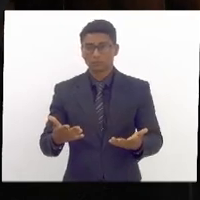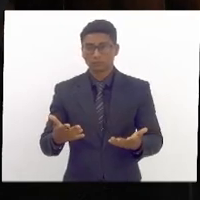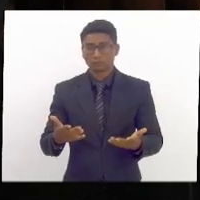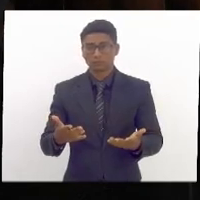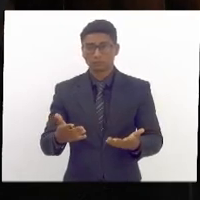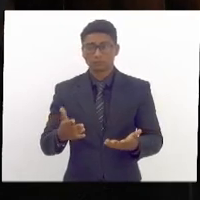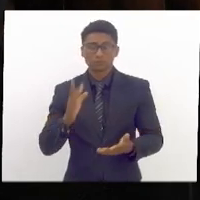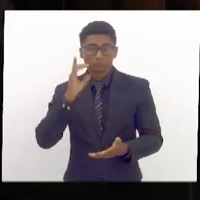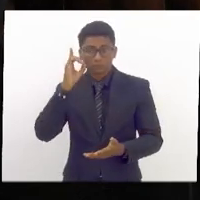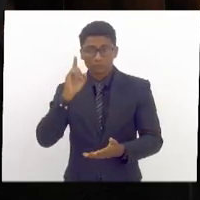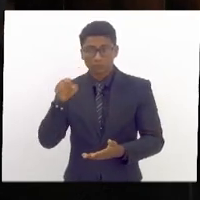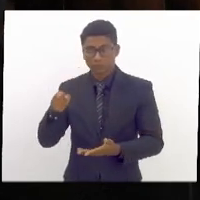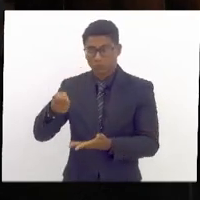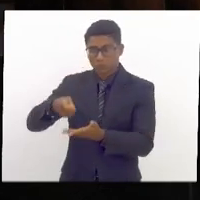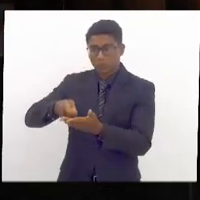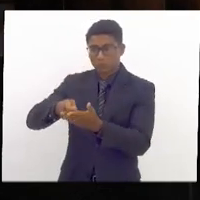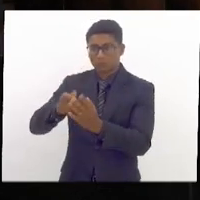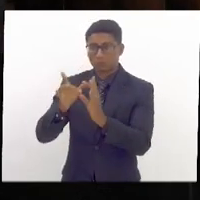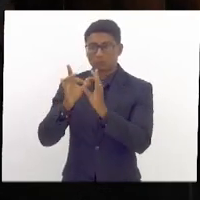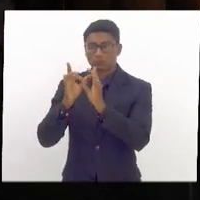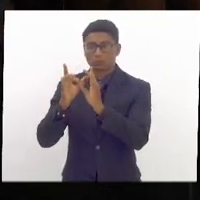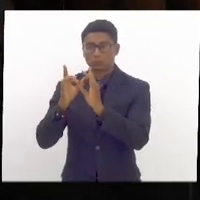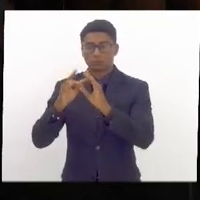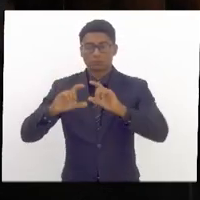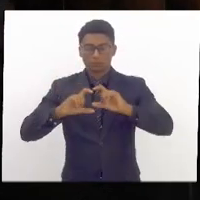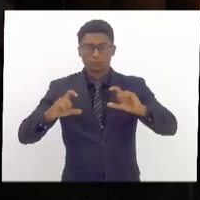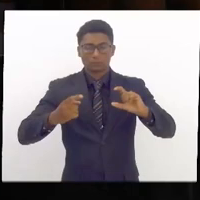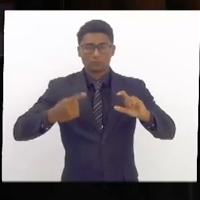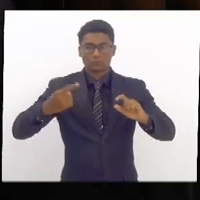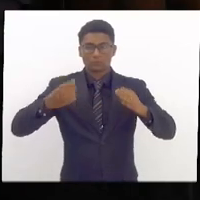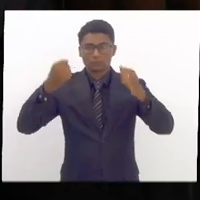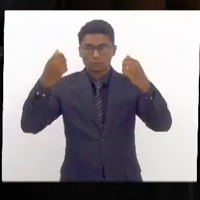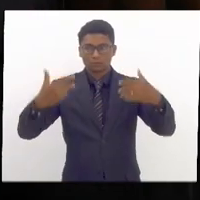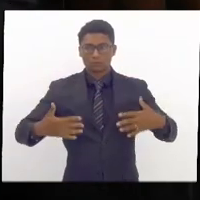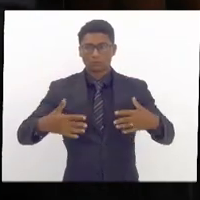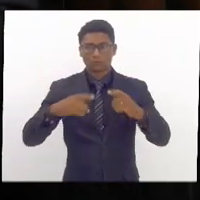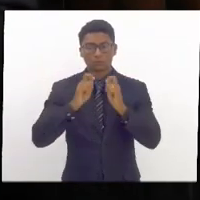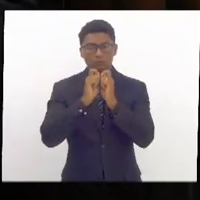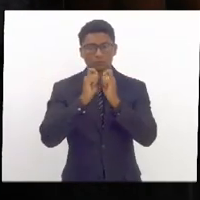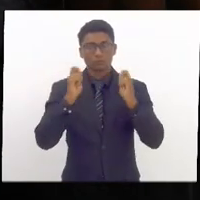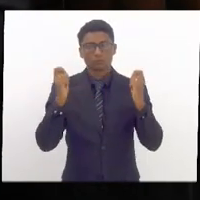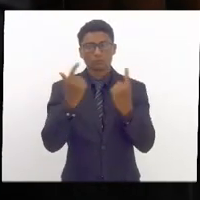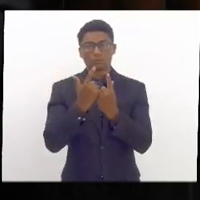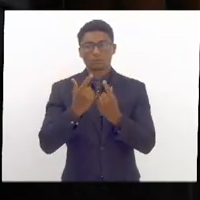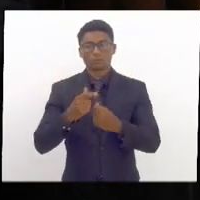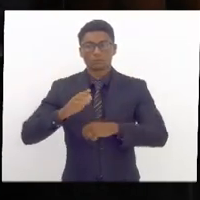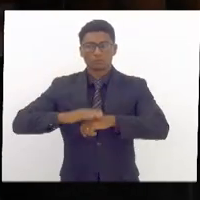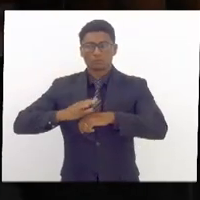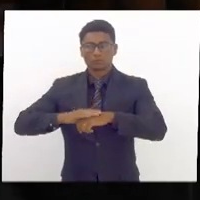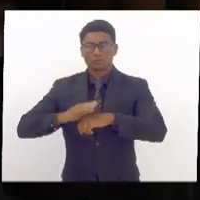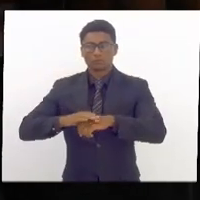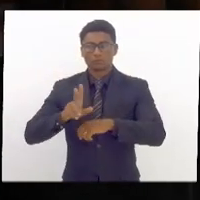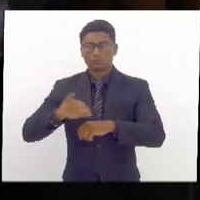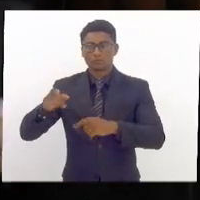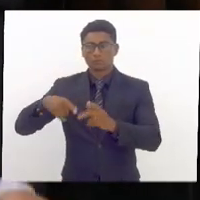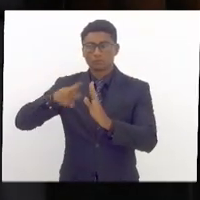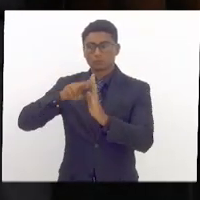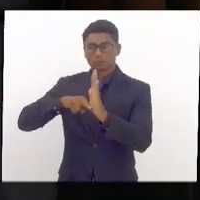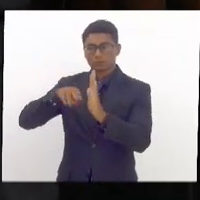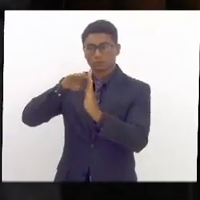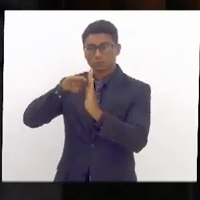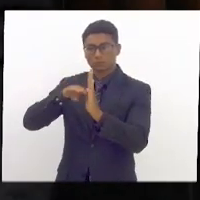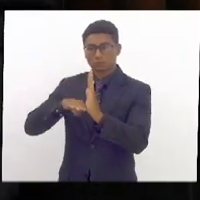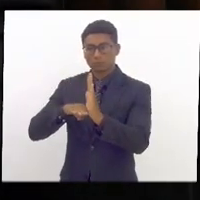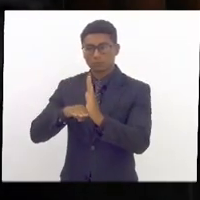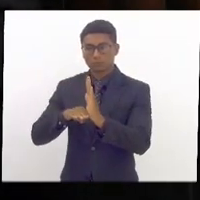deputado esteja obrigatoriamente vinculado, e diz o parágrafo único, a Assembleia Legislativa regulamentará os respectivos planos de custeio e de benefícios. Então, o